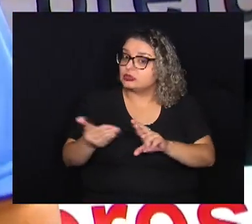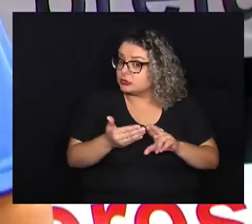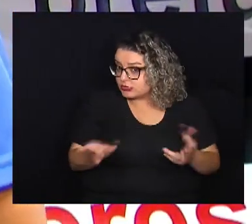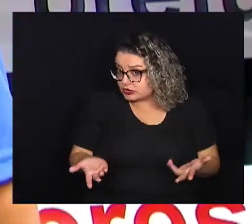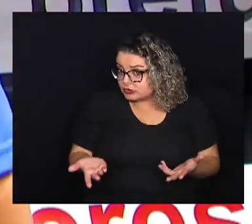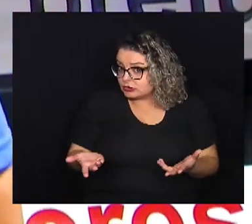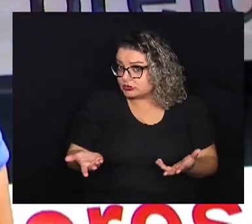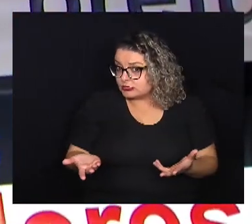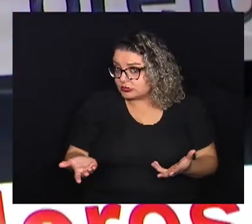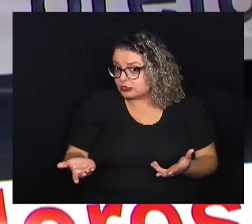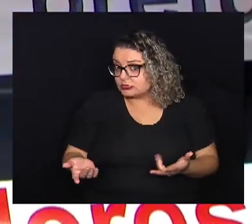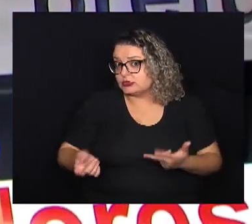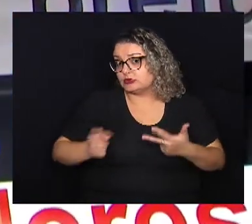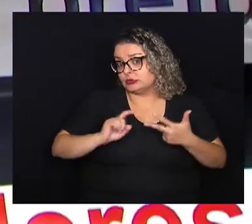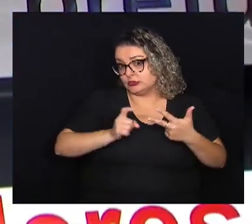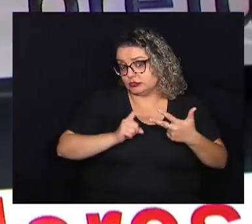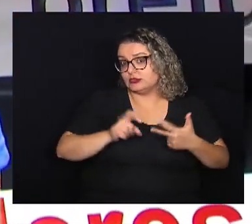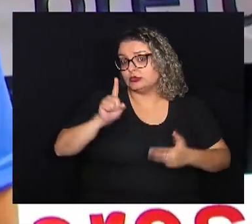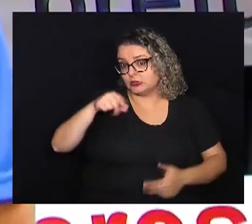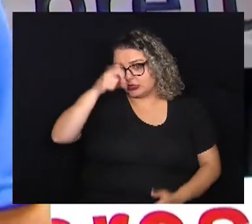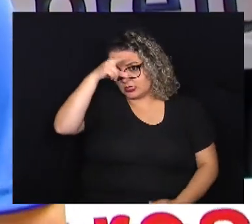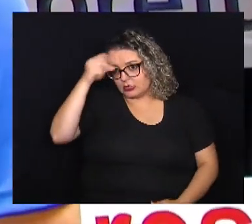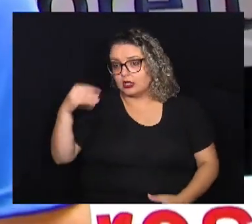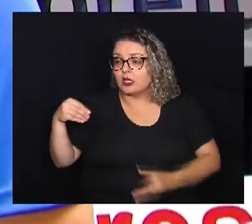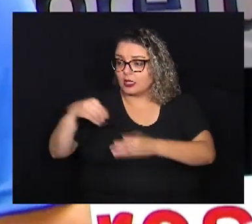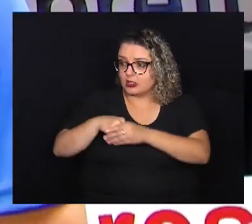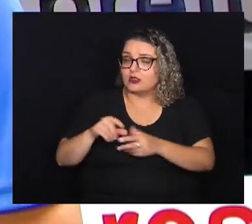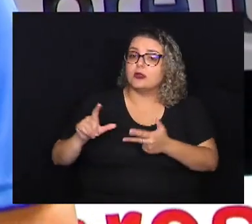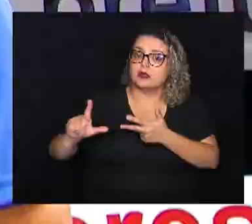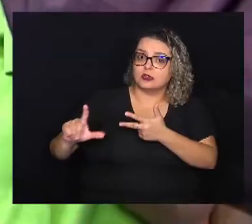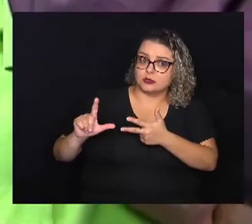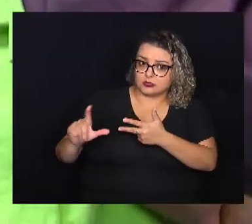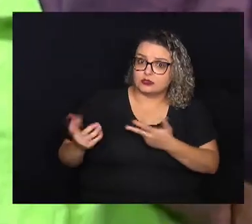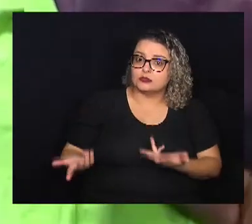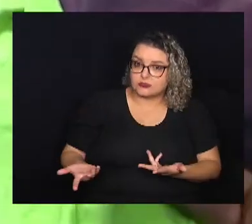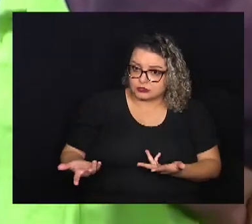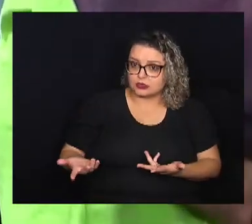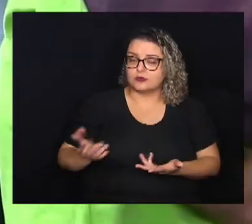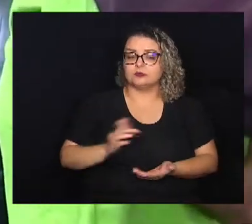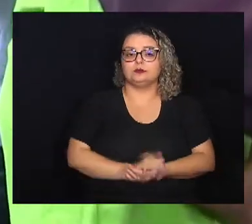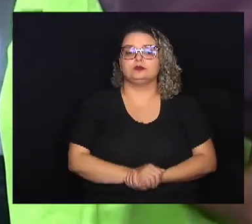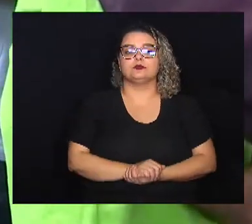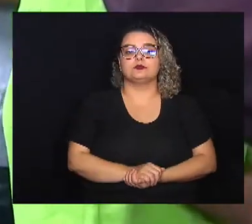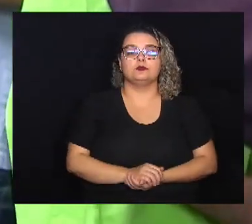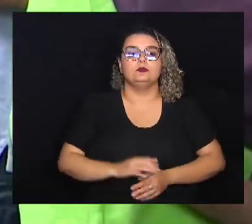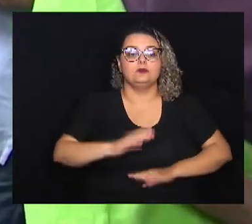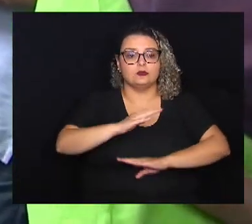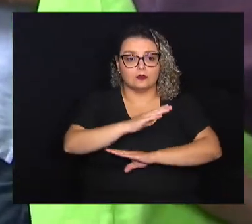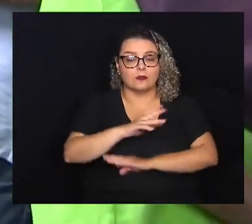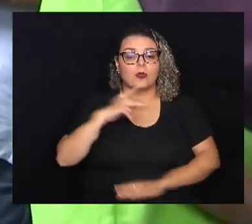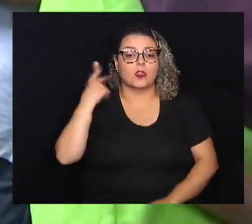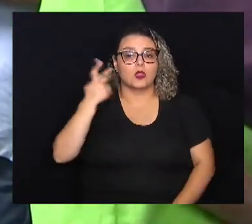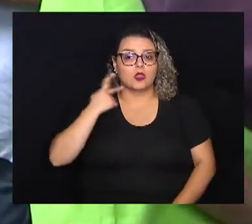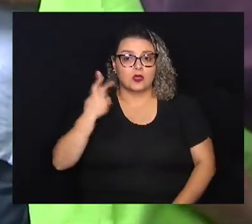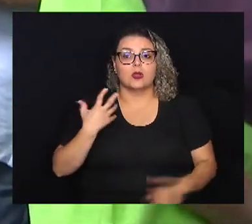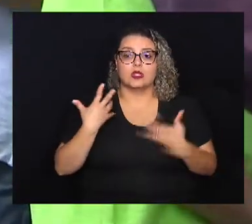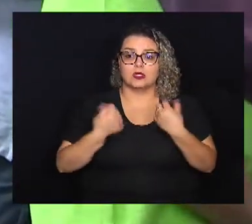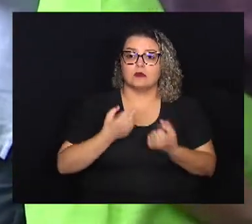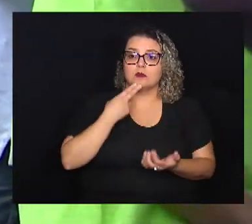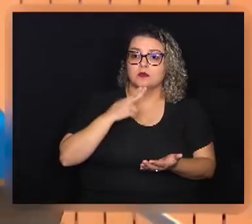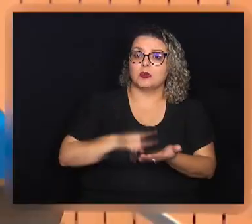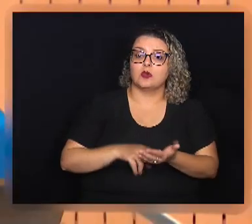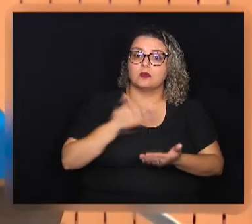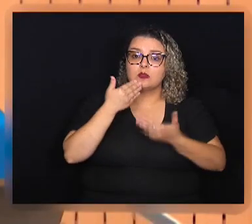Está lá no executivo, que é o prefeito, e está aqui na Câmara de Vereadores. Os vereadores receberam uma carta com a demanda daquela